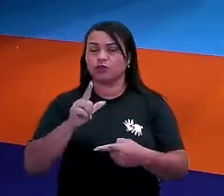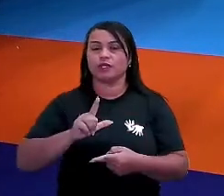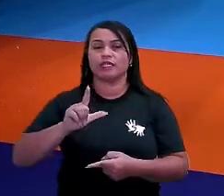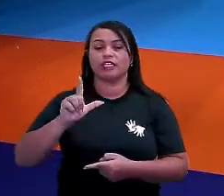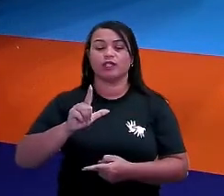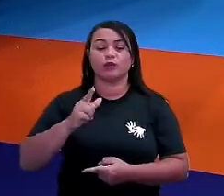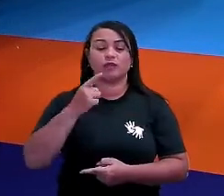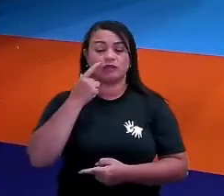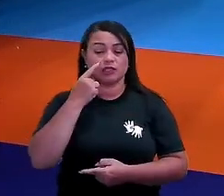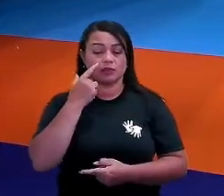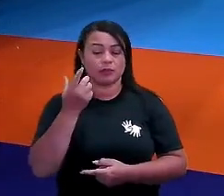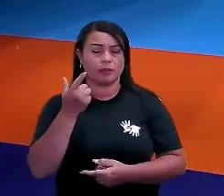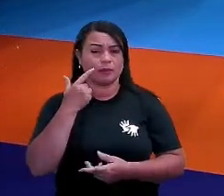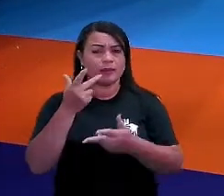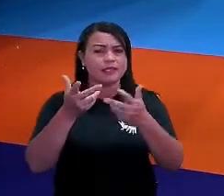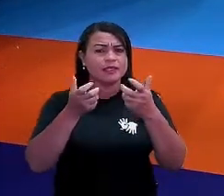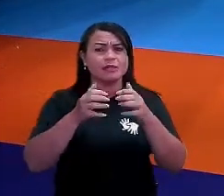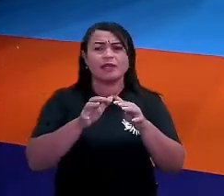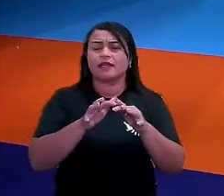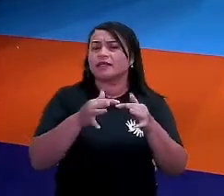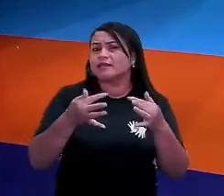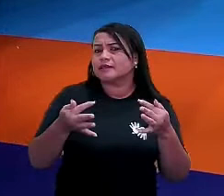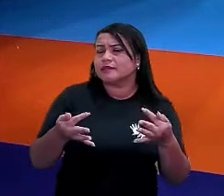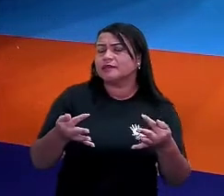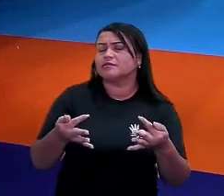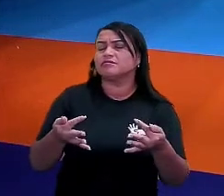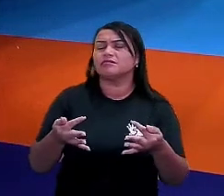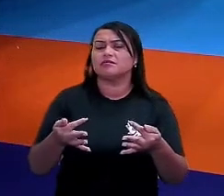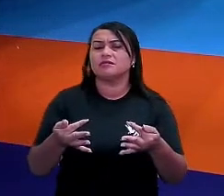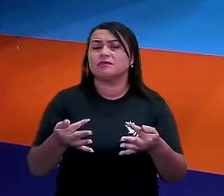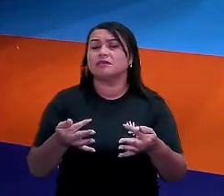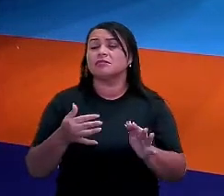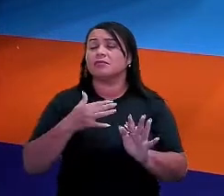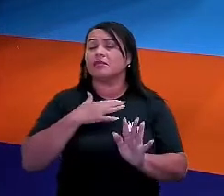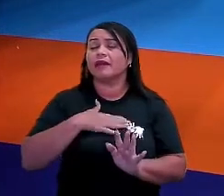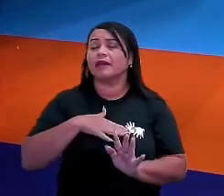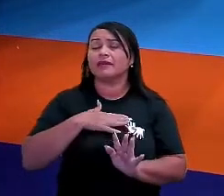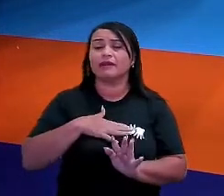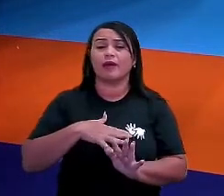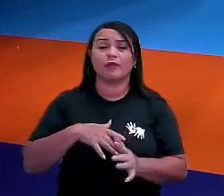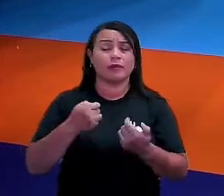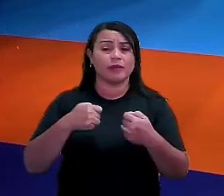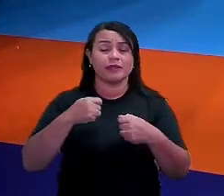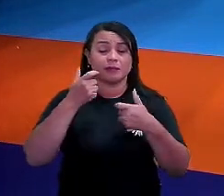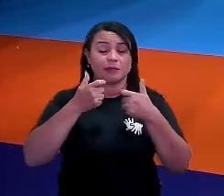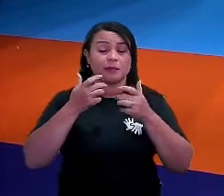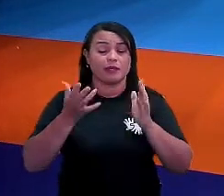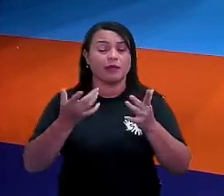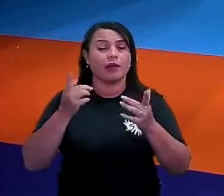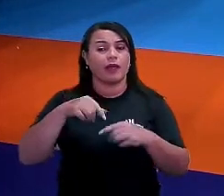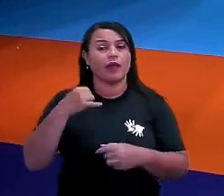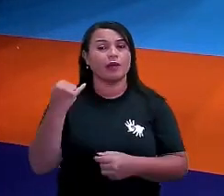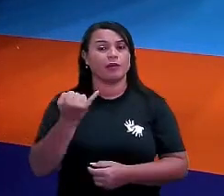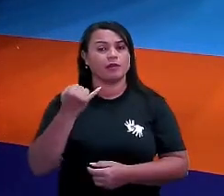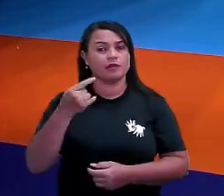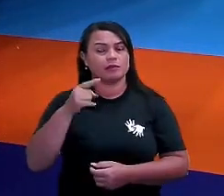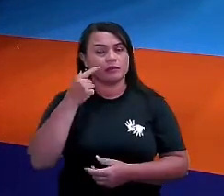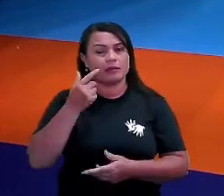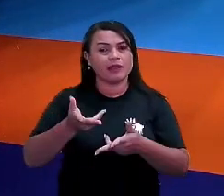Então, percebam aqui que é prático, que é simples, não tem bicho de 7 cabeças. Então, é importante que você